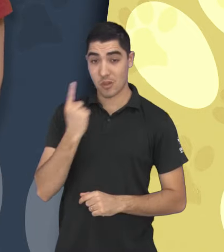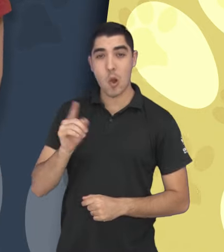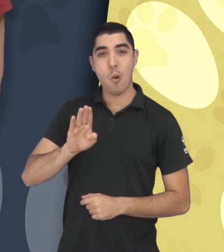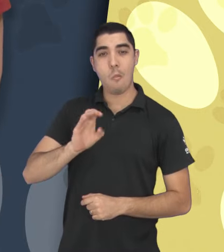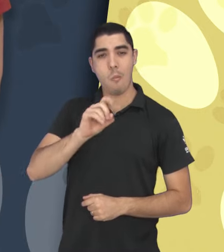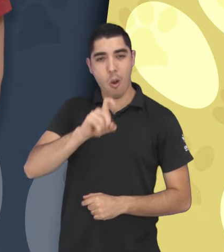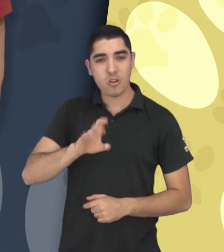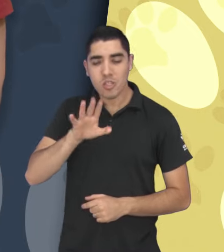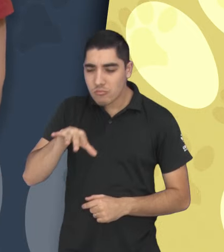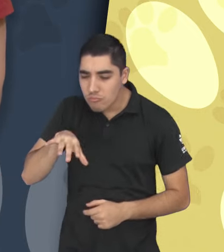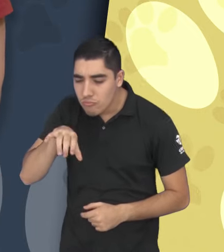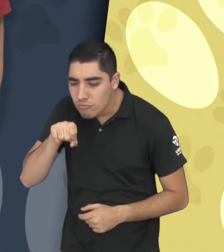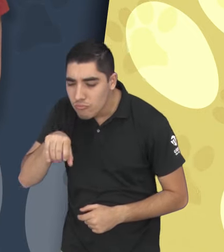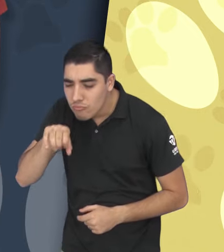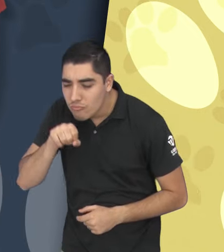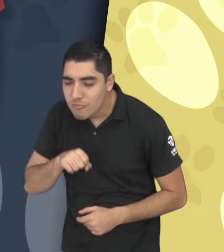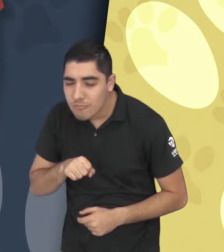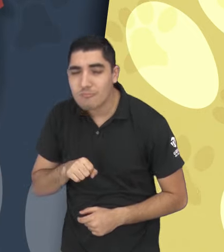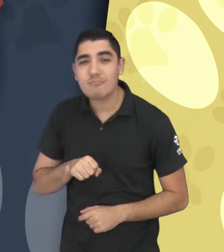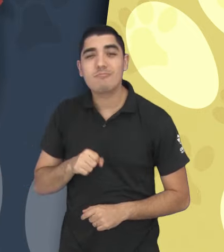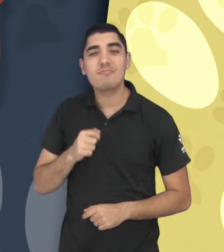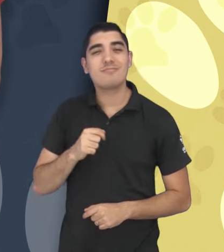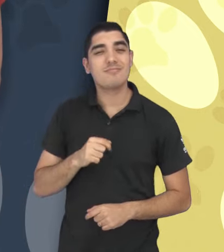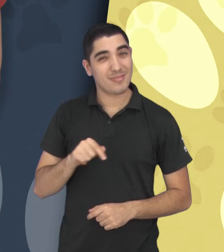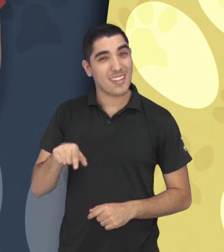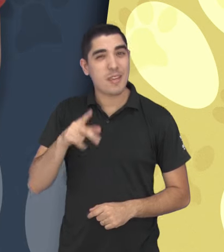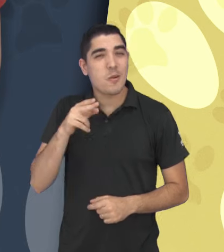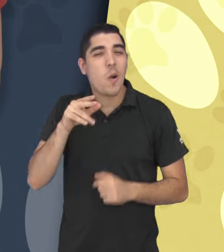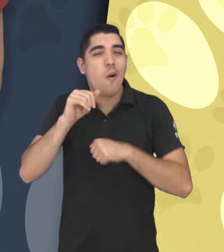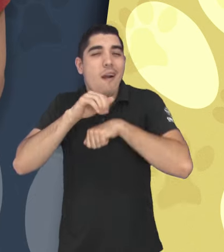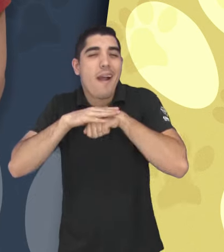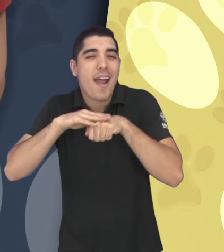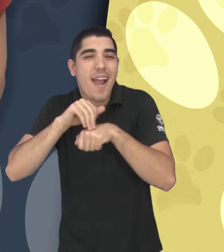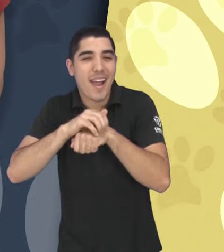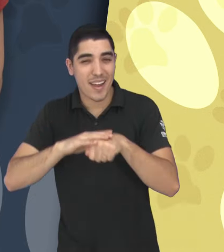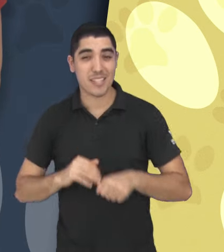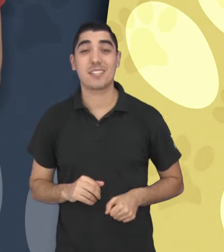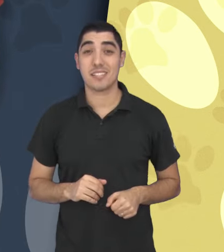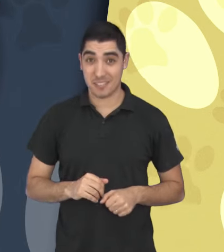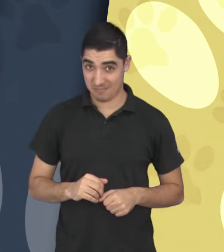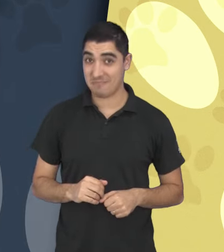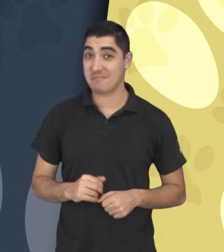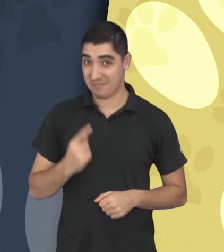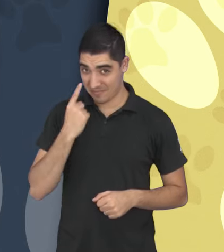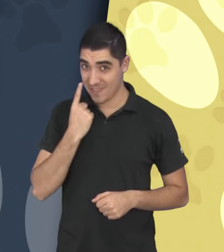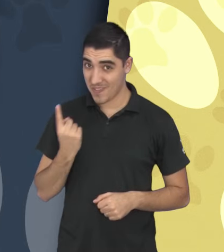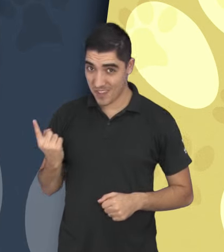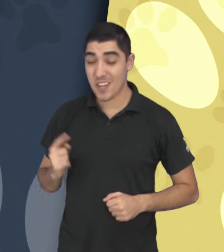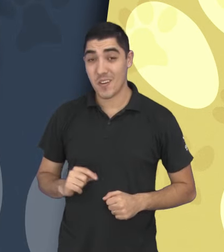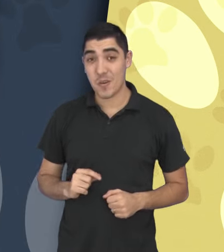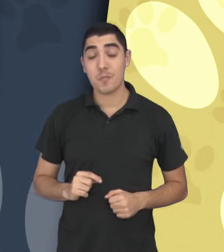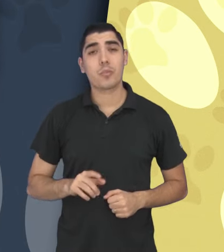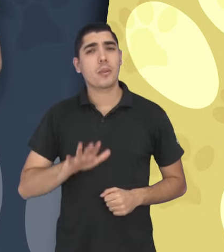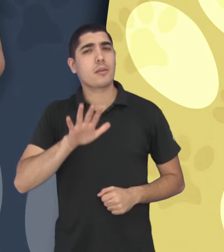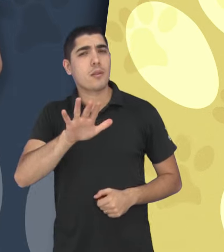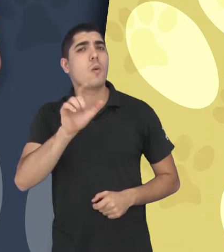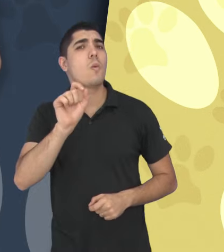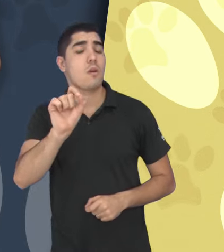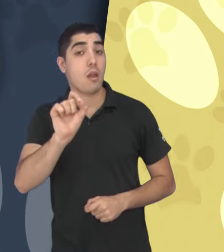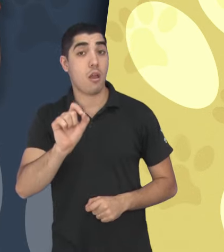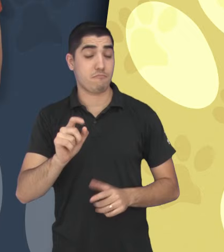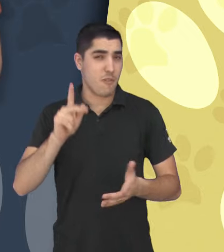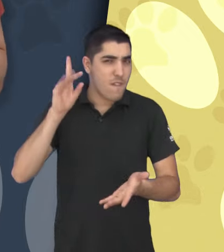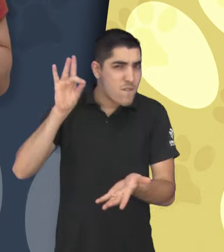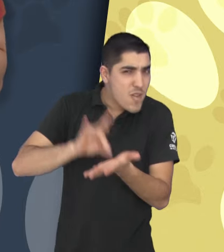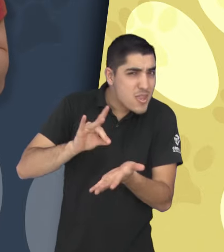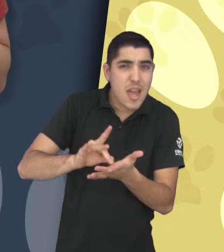uma farejadinha na cobra. Mais corajoso que muita gente, hein? A verdade é que fazer com que pets